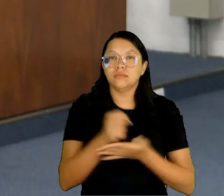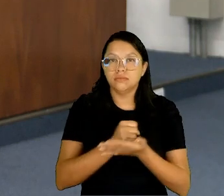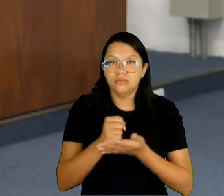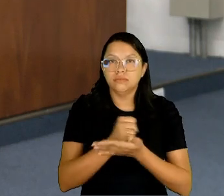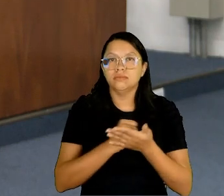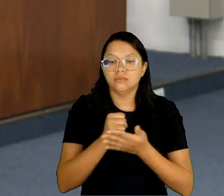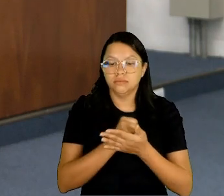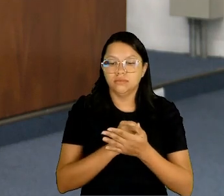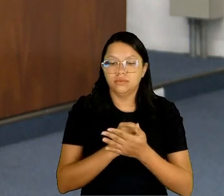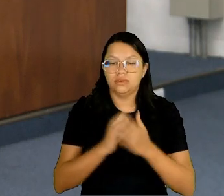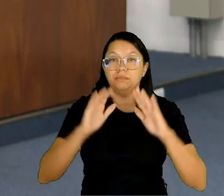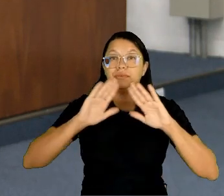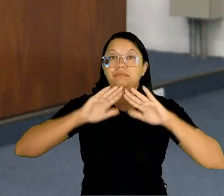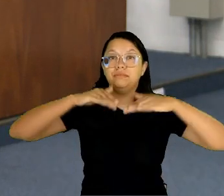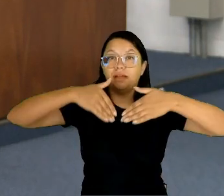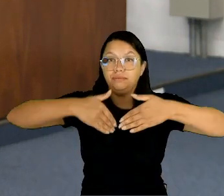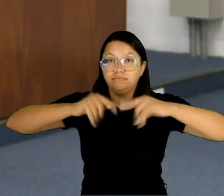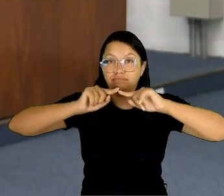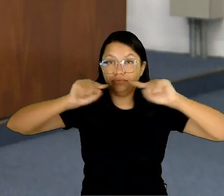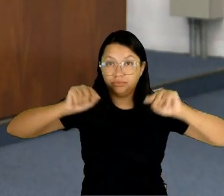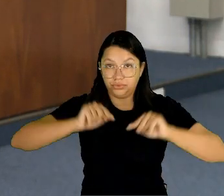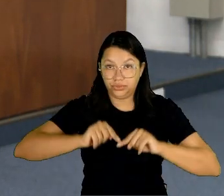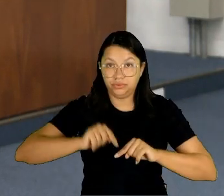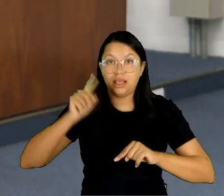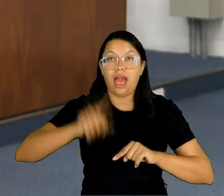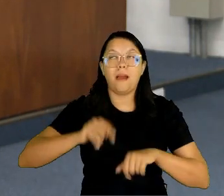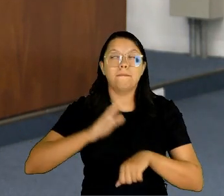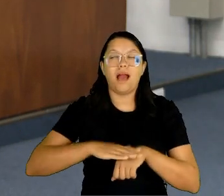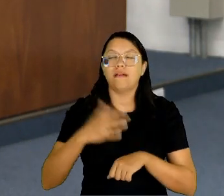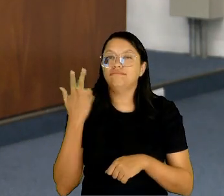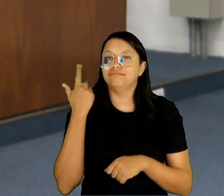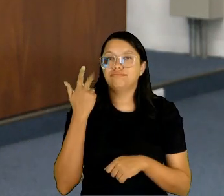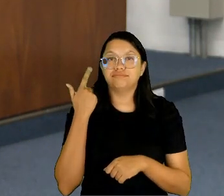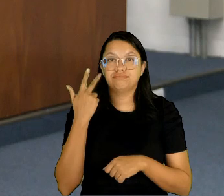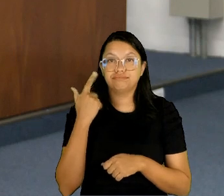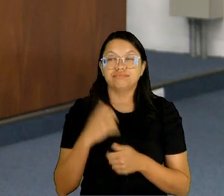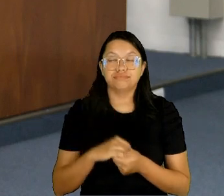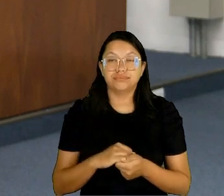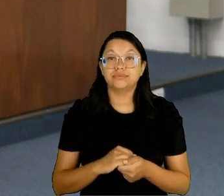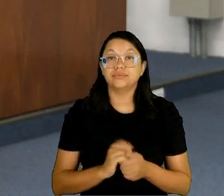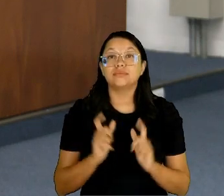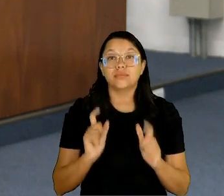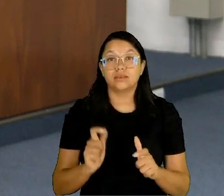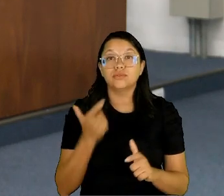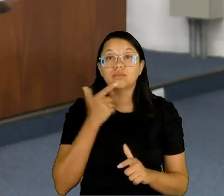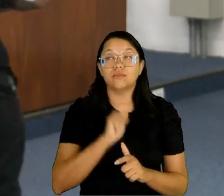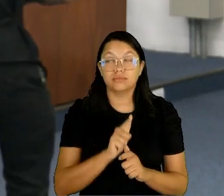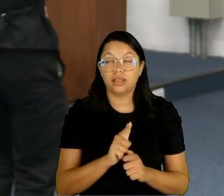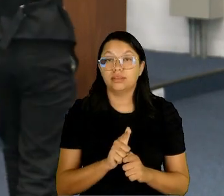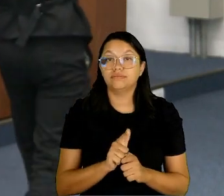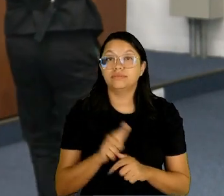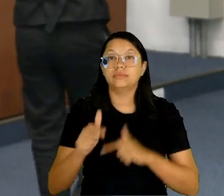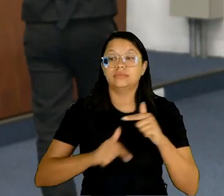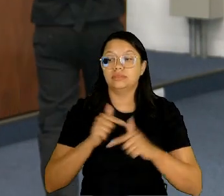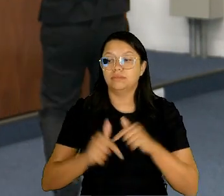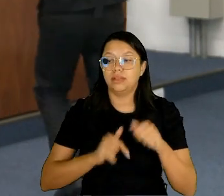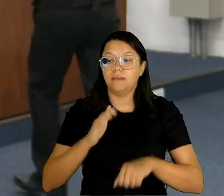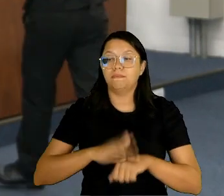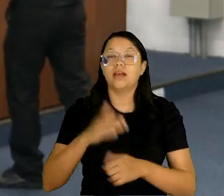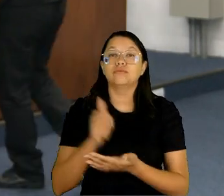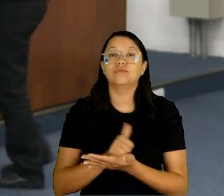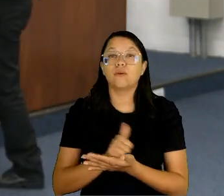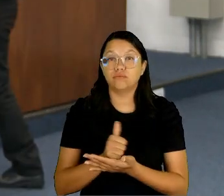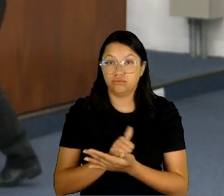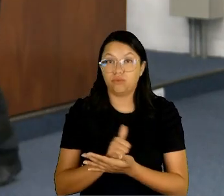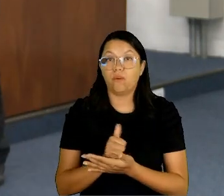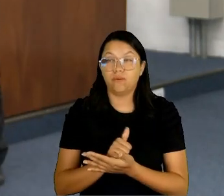na base da pirâmide invertida, né, a doença aterosclerótica é a mais comum e é onde a gente consegue atuar mais